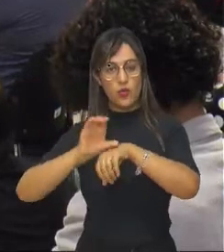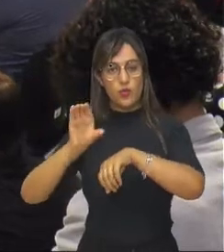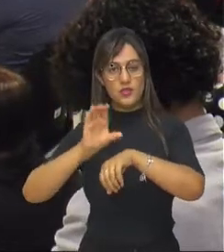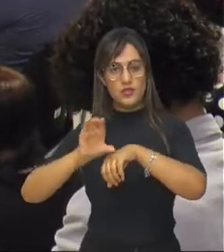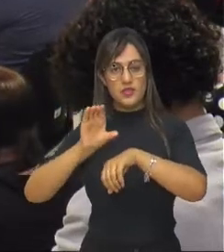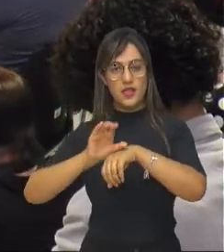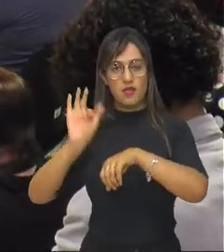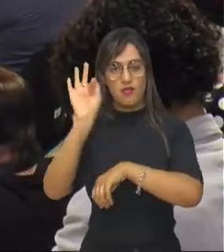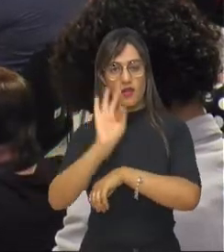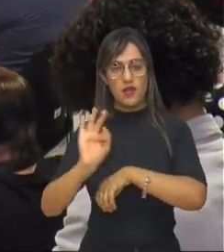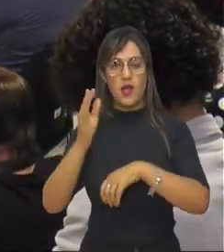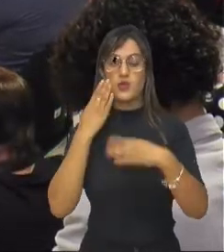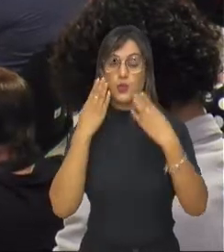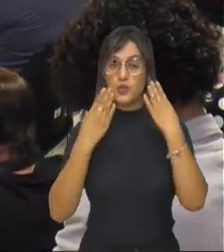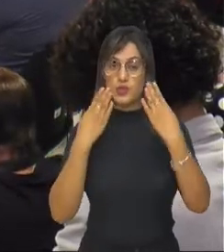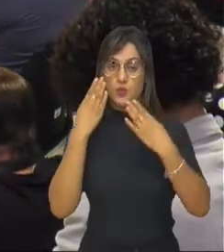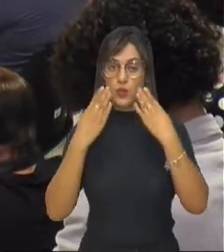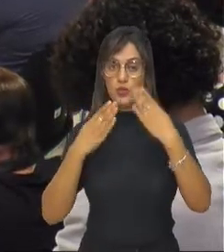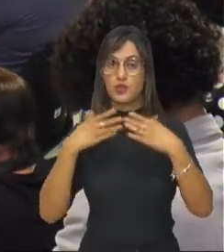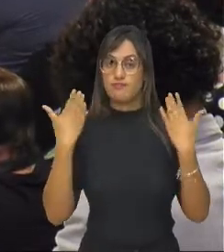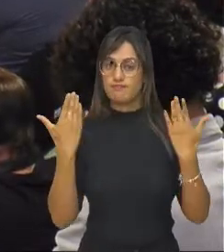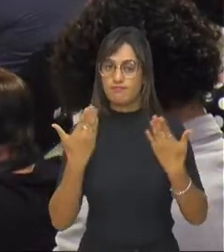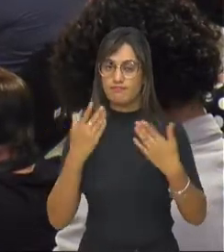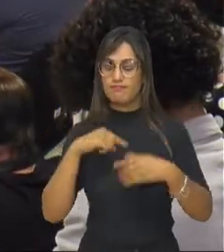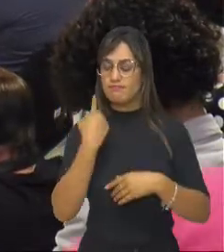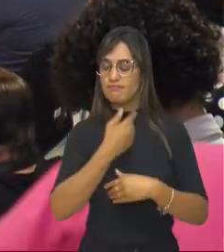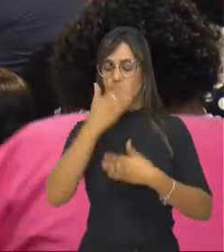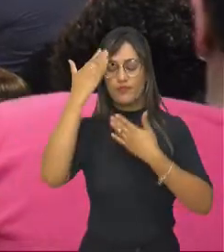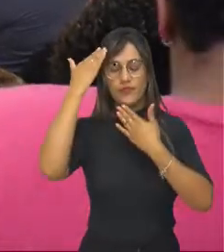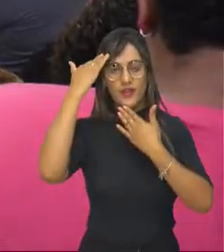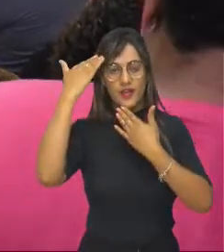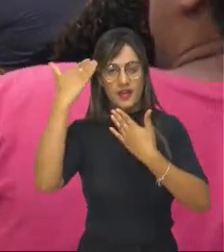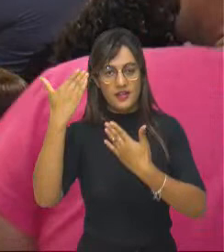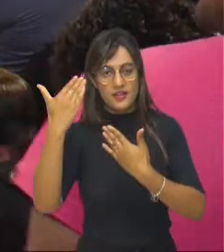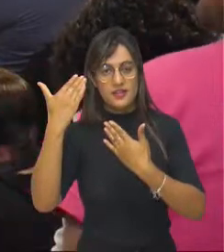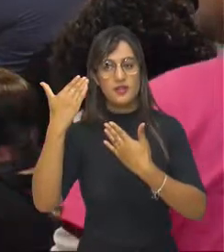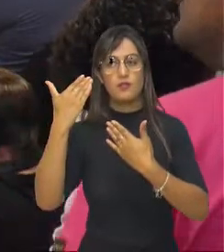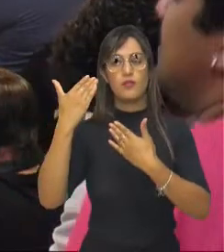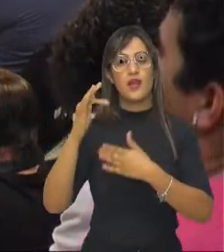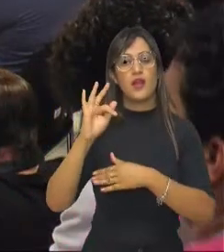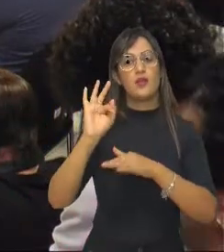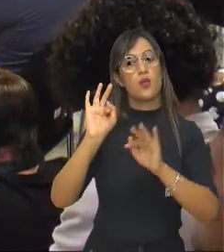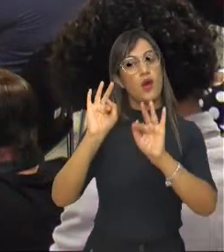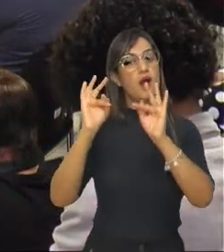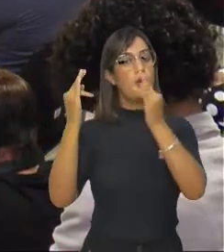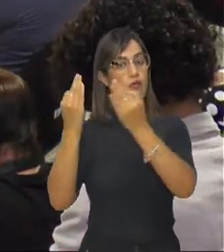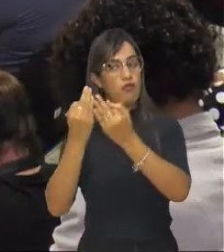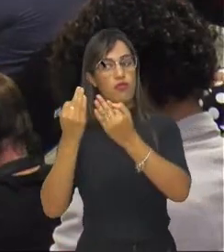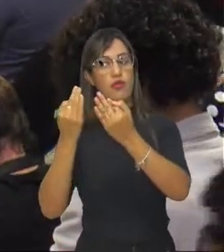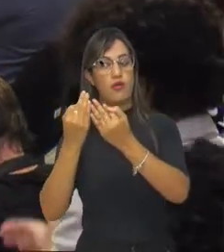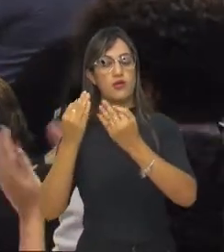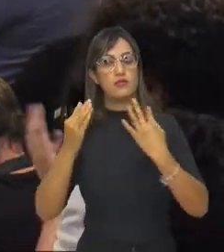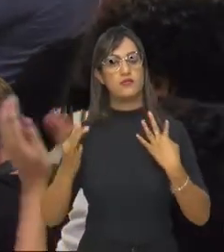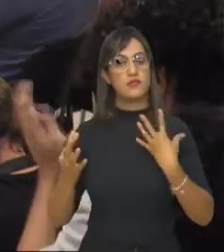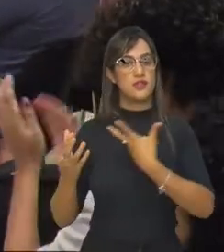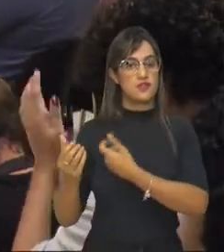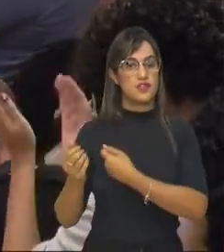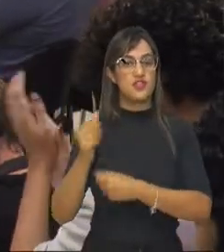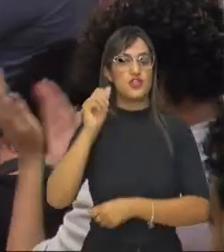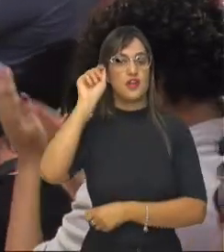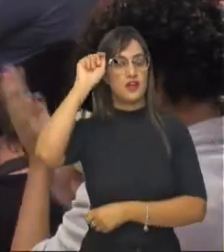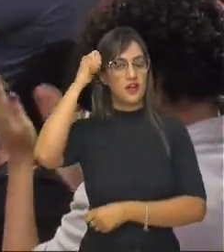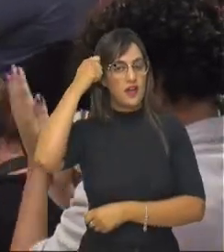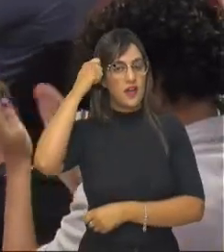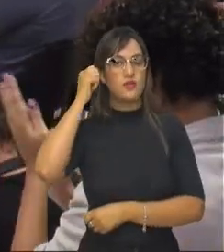Psicologia. Assim, nosso agradecimento ao Fórum Nacional de Travestis e Transsexuais, Negras e Negros.